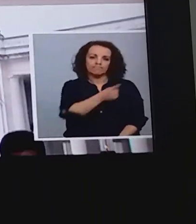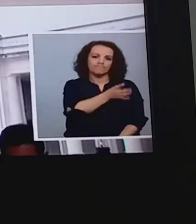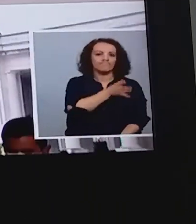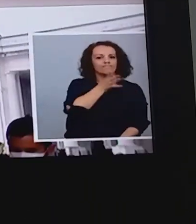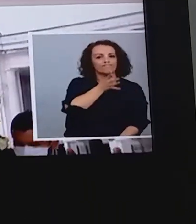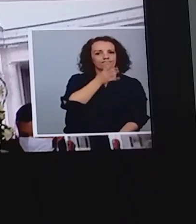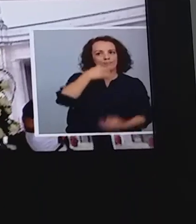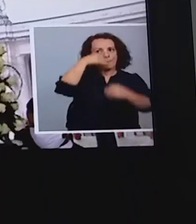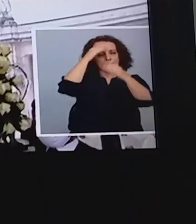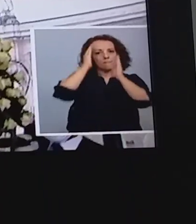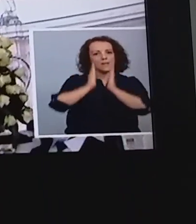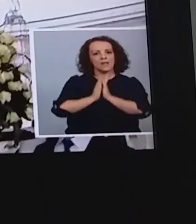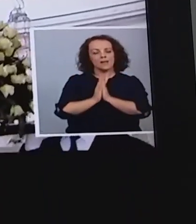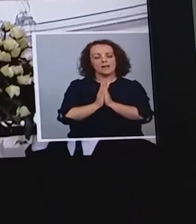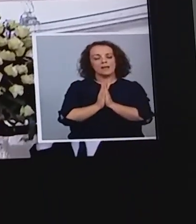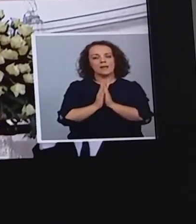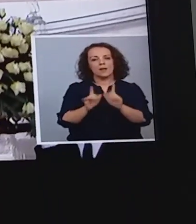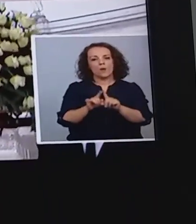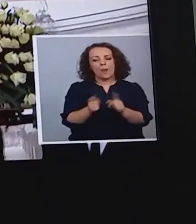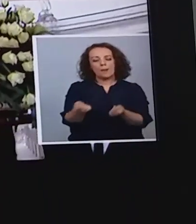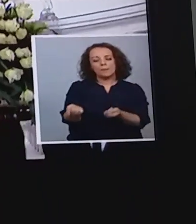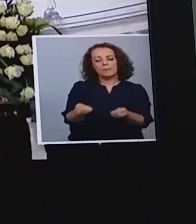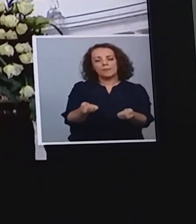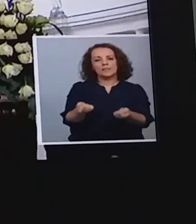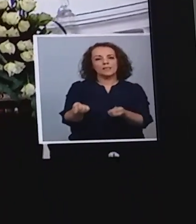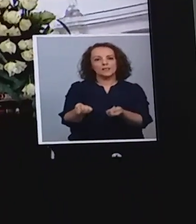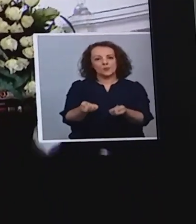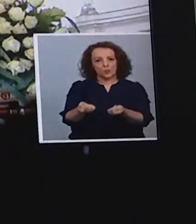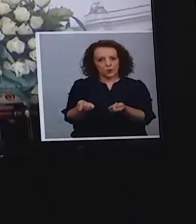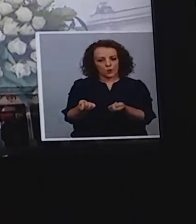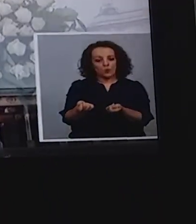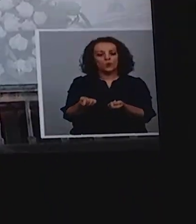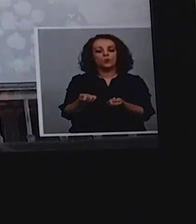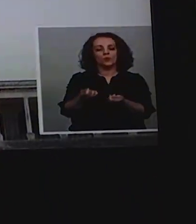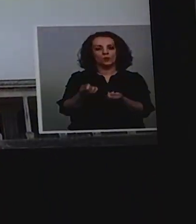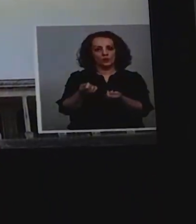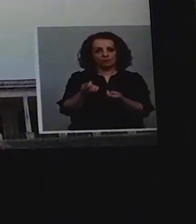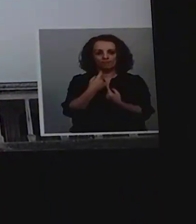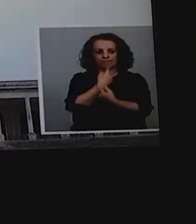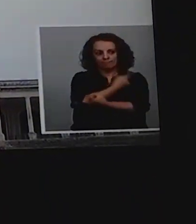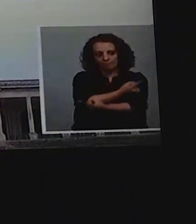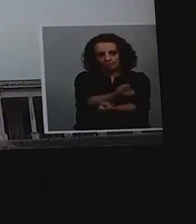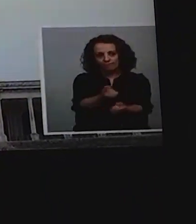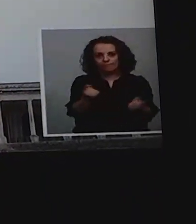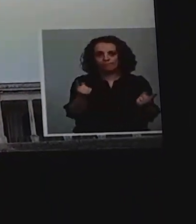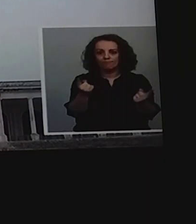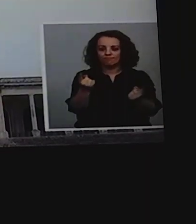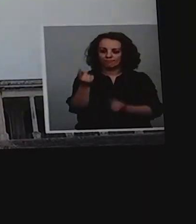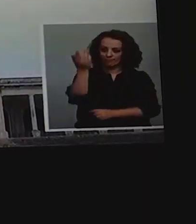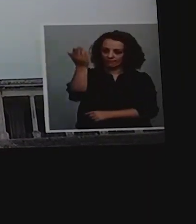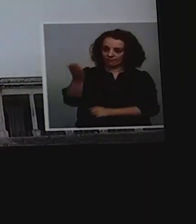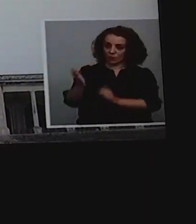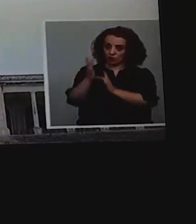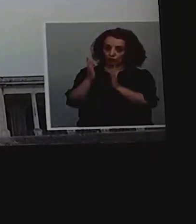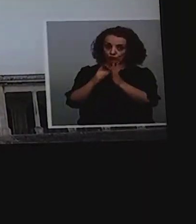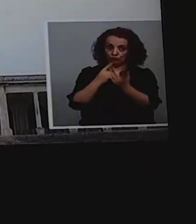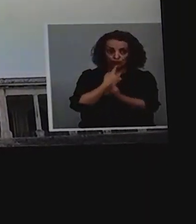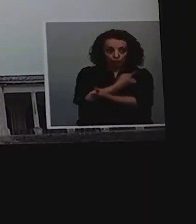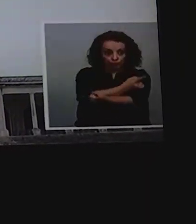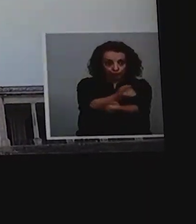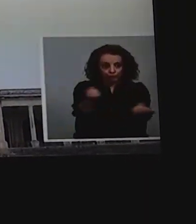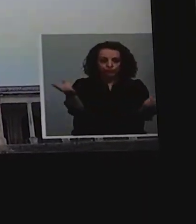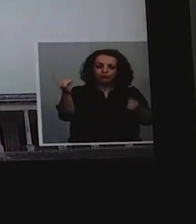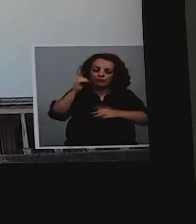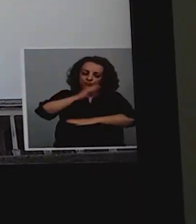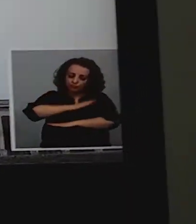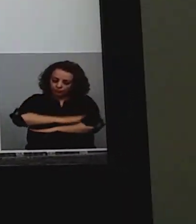De Maria, como aquela que aponta para Jesus, como aquela que diz: fazei tudo o que Ele, Jesus, vos disser.